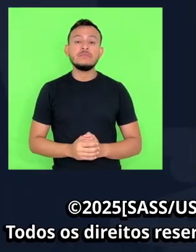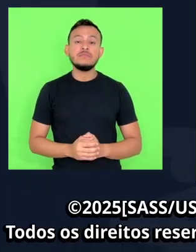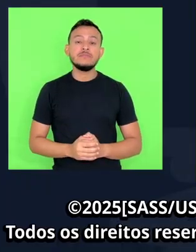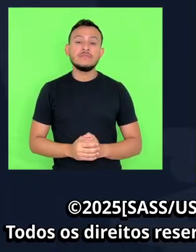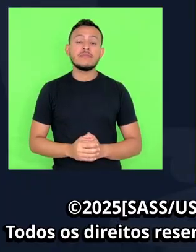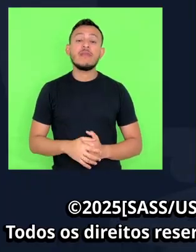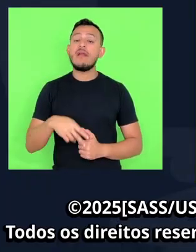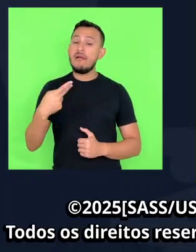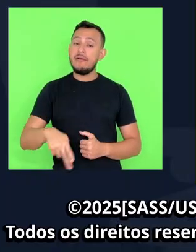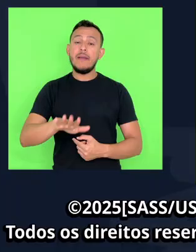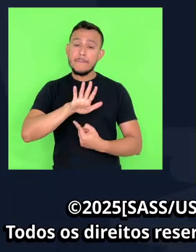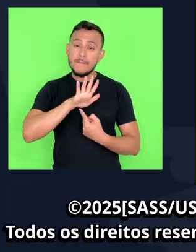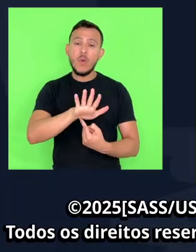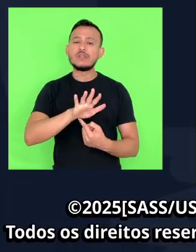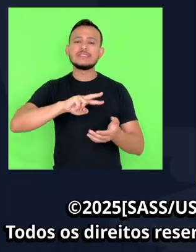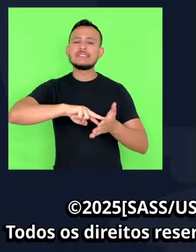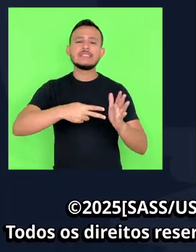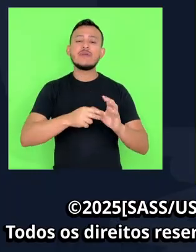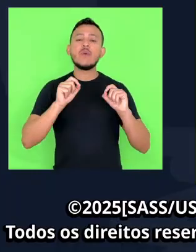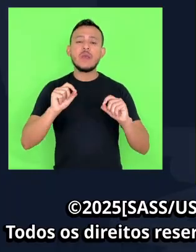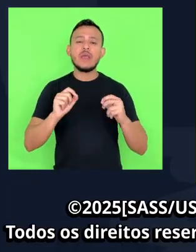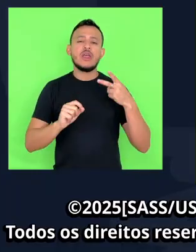Isso nós mostramos